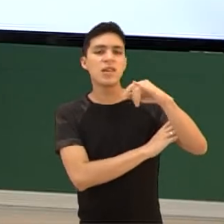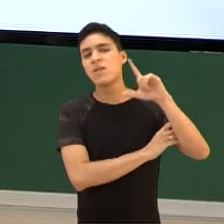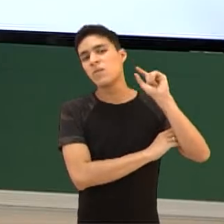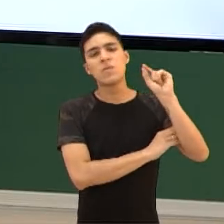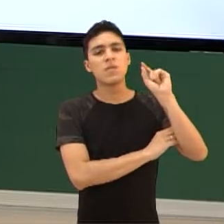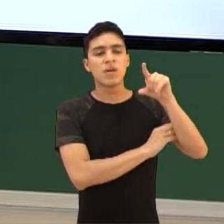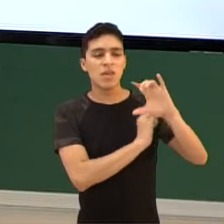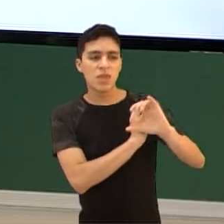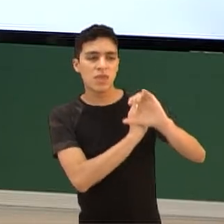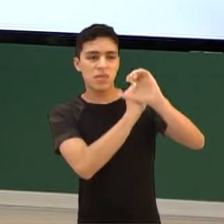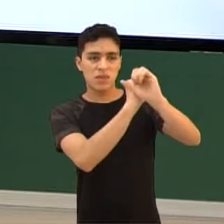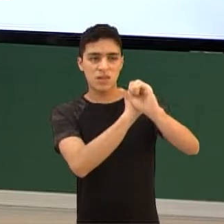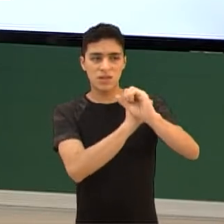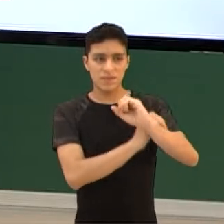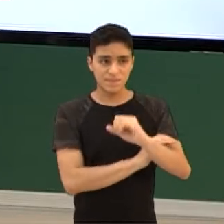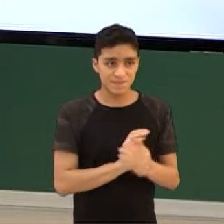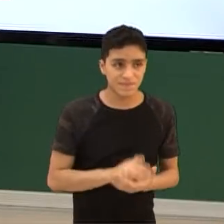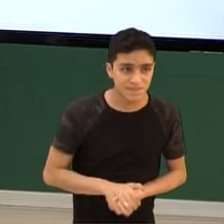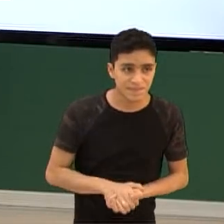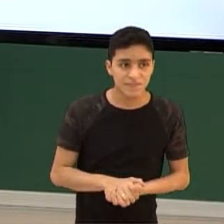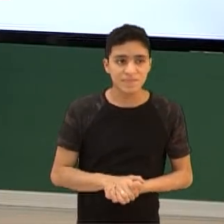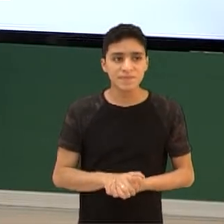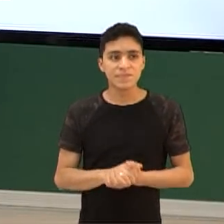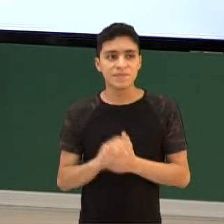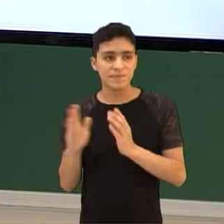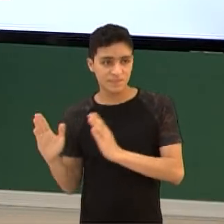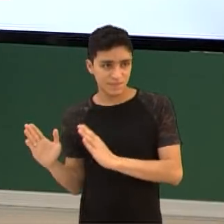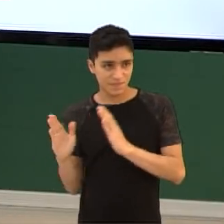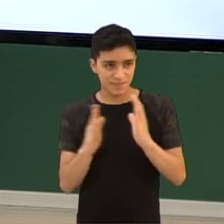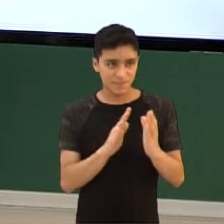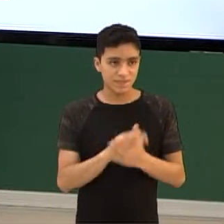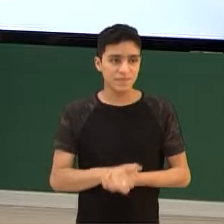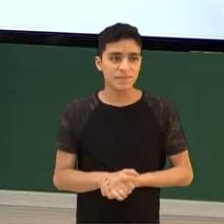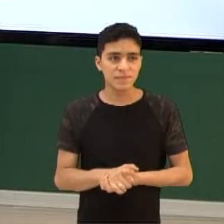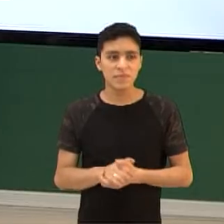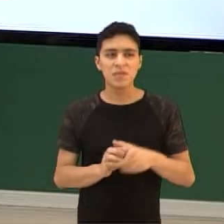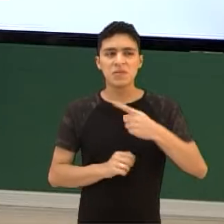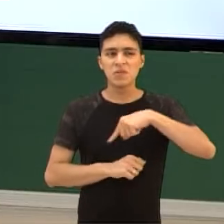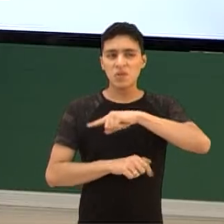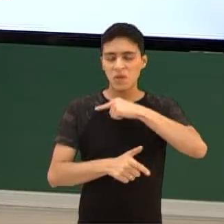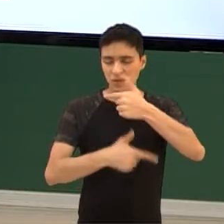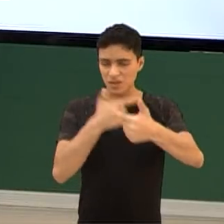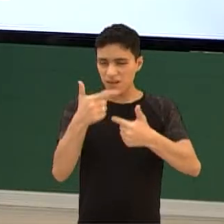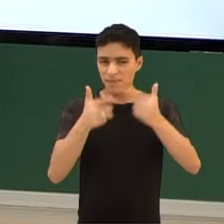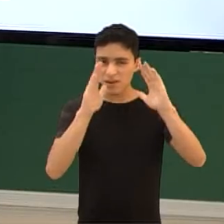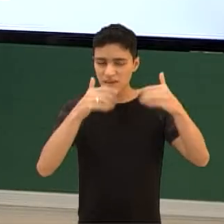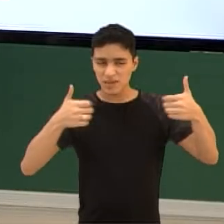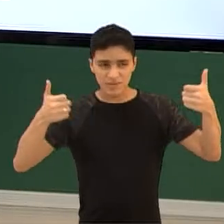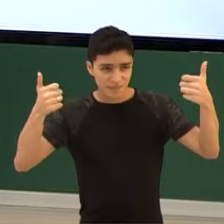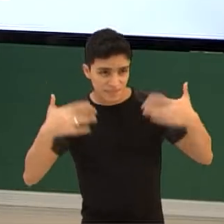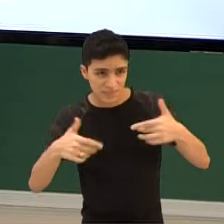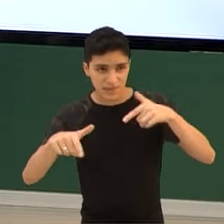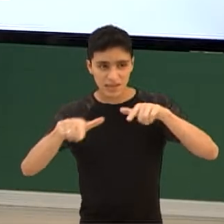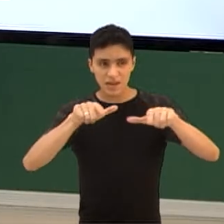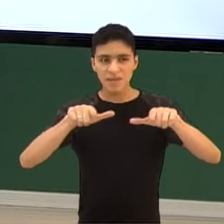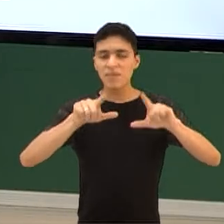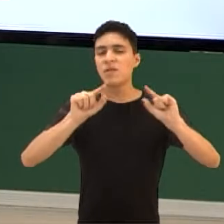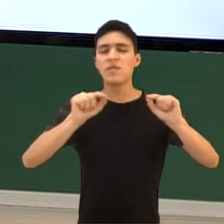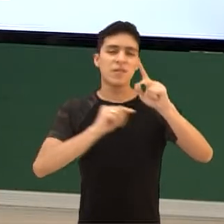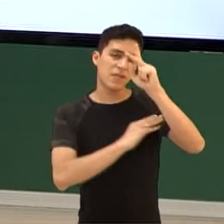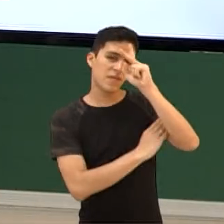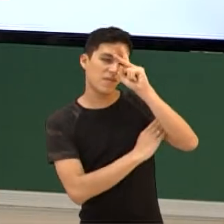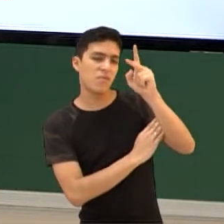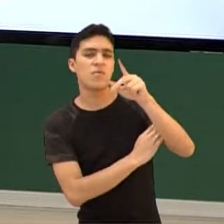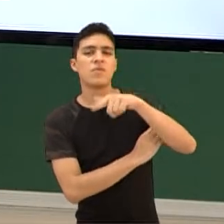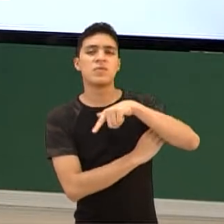também medido em Joule, ok? Bem, o nosso trabalho que a gente falou aqui, ó, pessoal, trabalho é tudo aquela força que